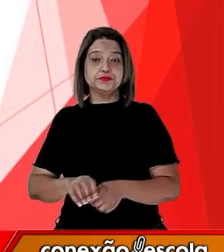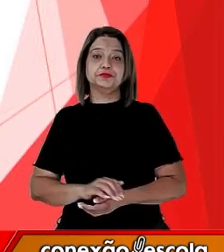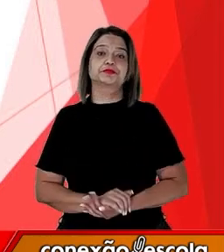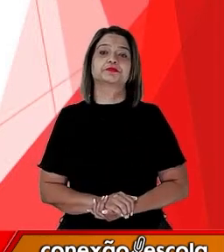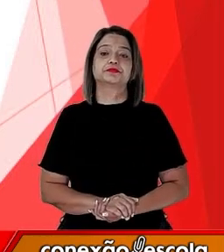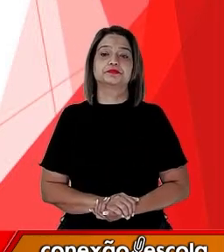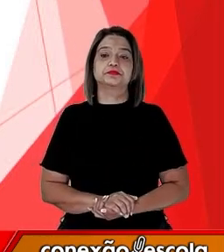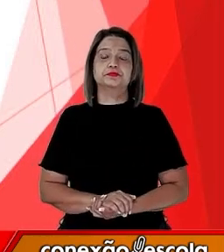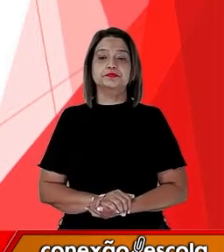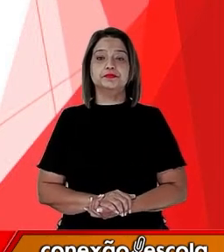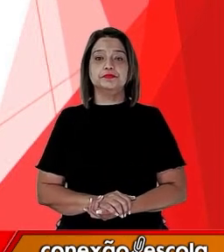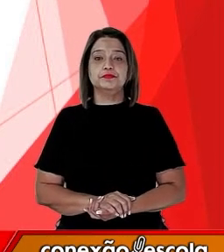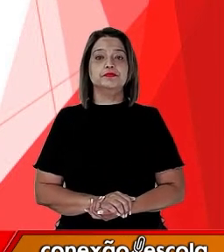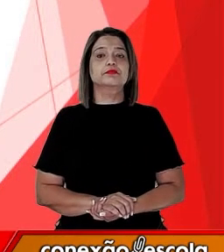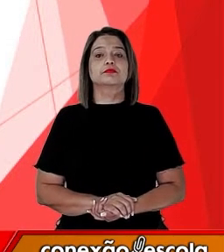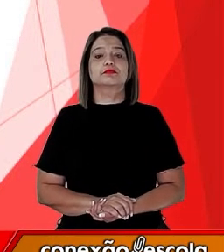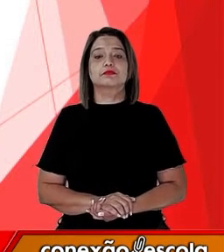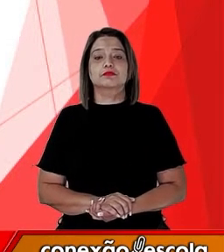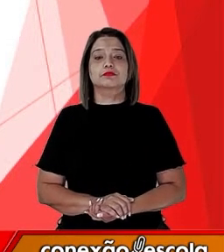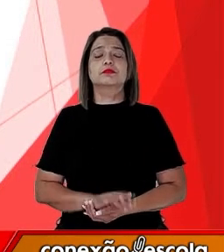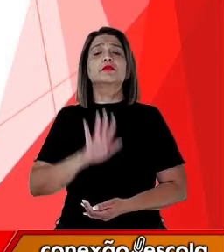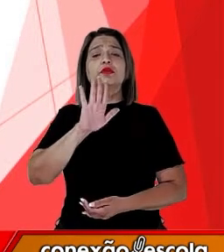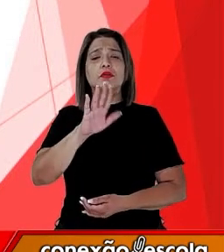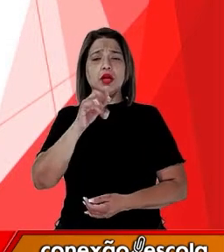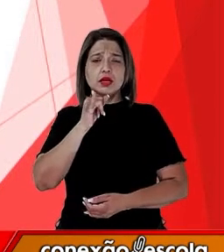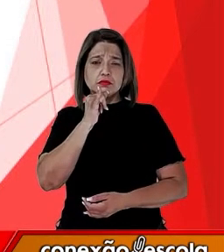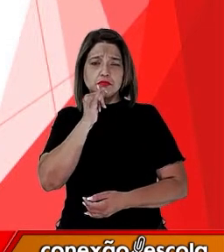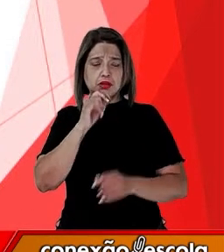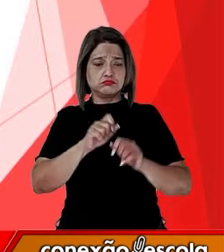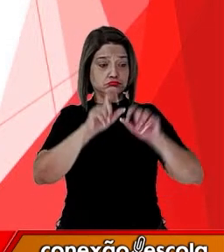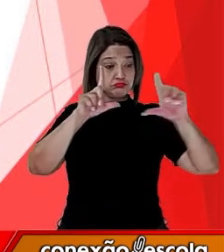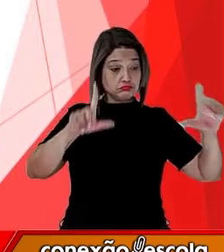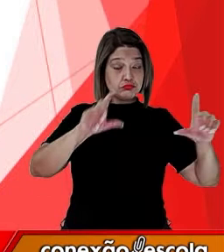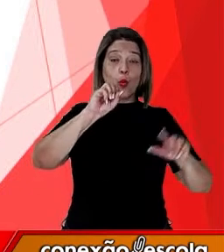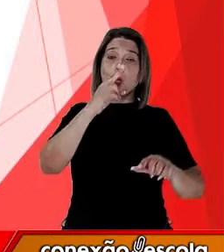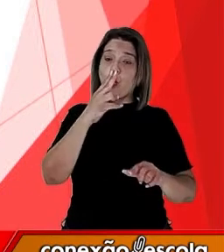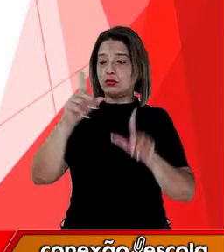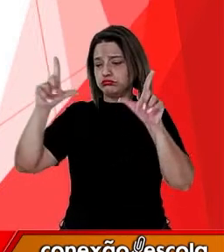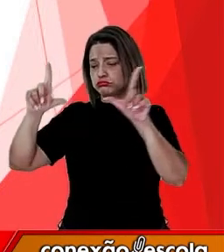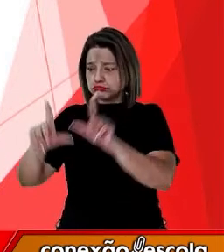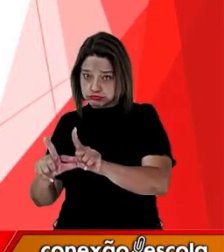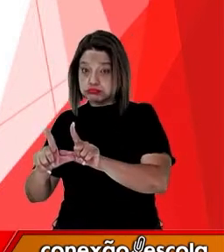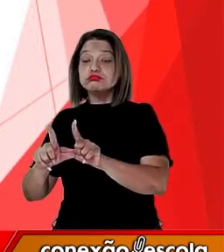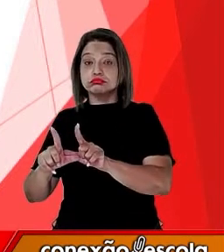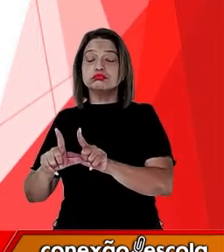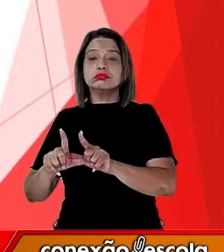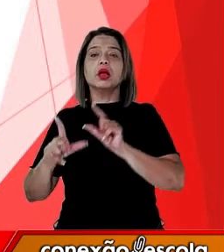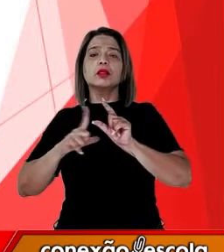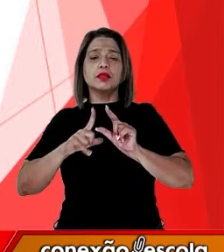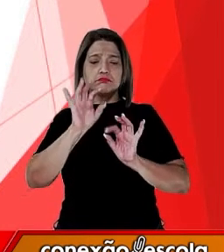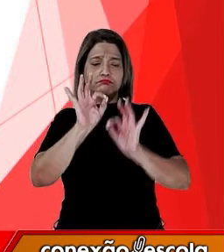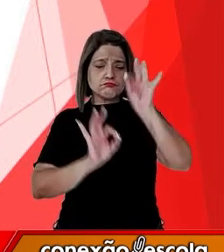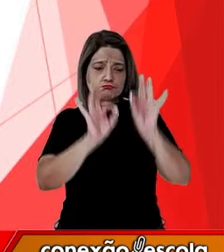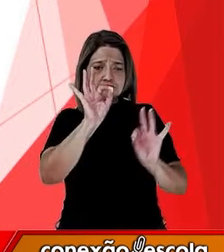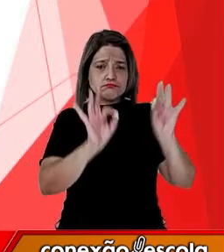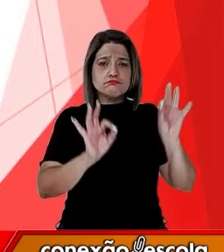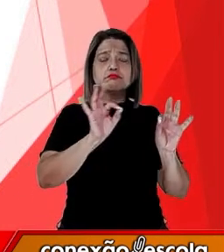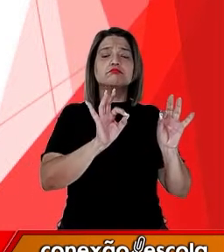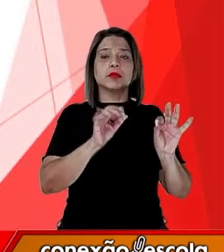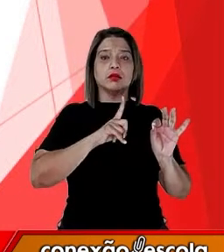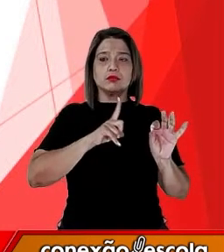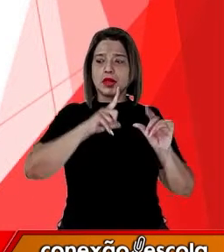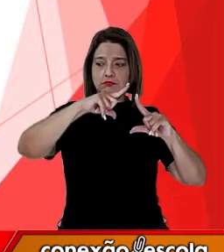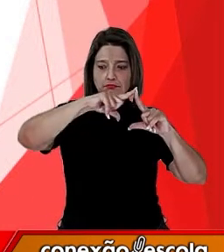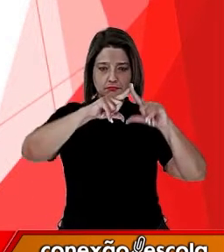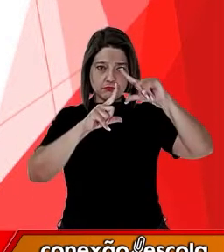semelhantes. Ao ampliar ou reduzir uma foto, as medidas de abertura dos ângulos são